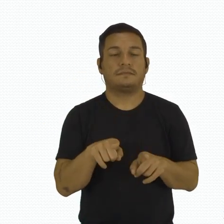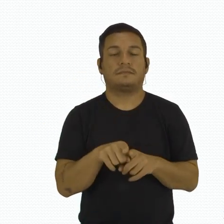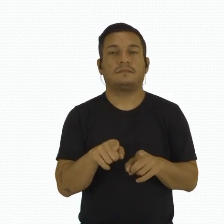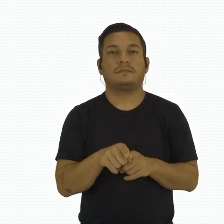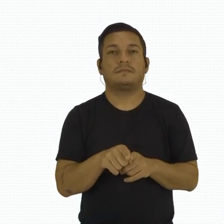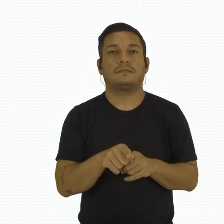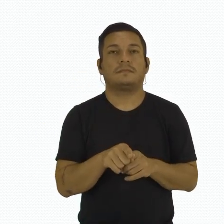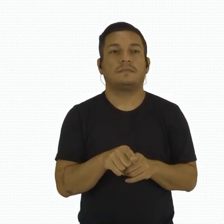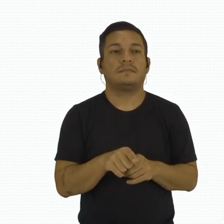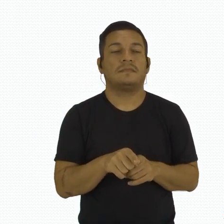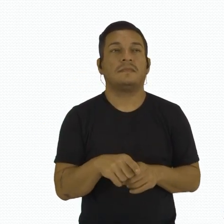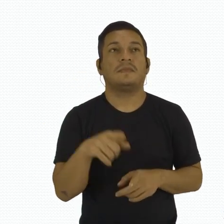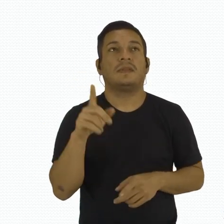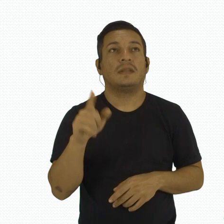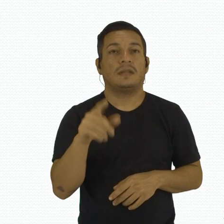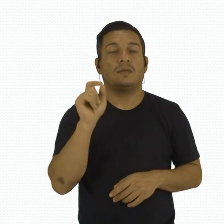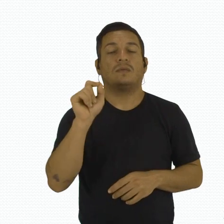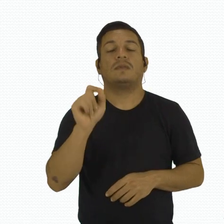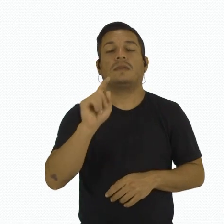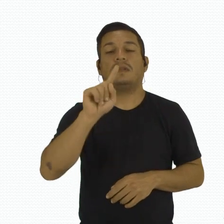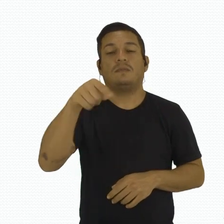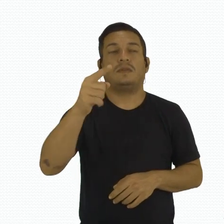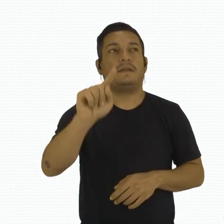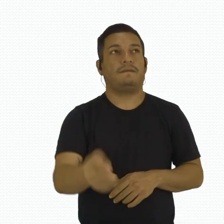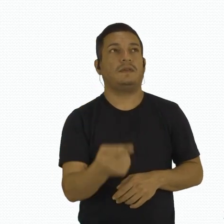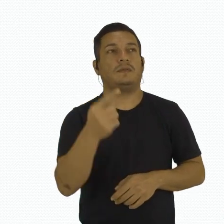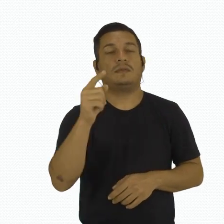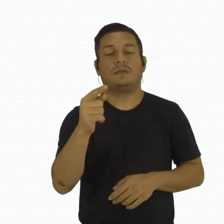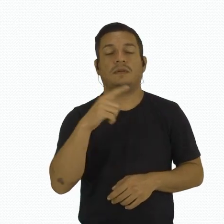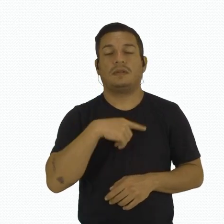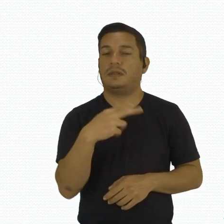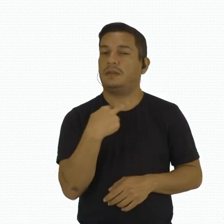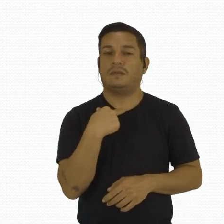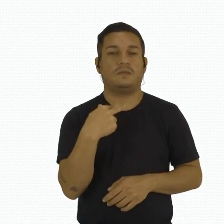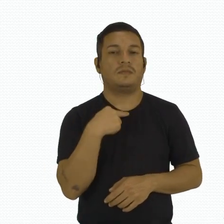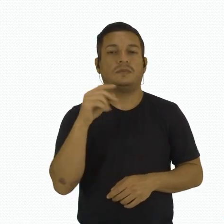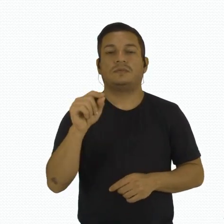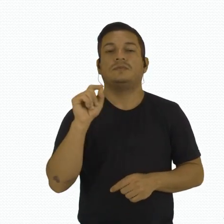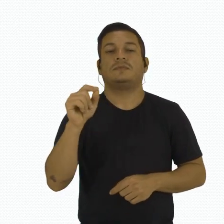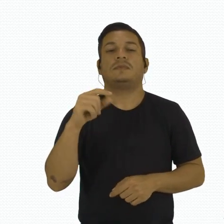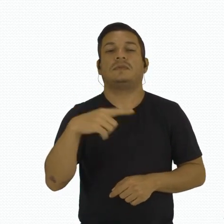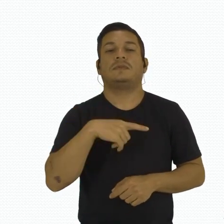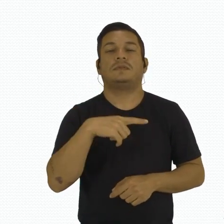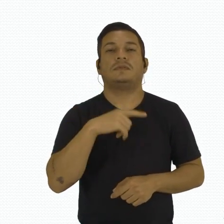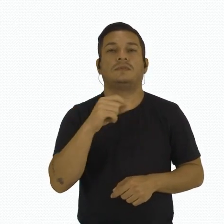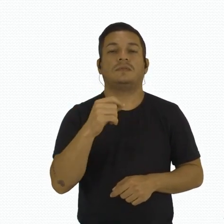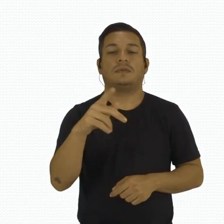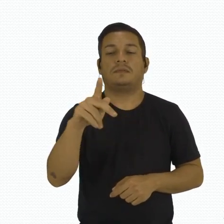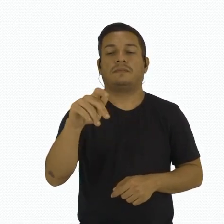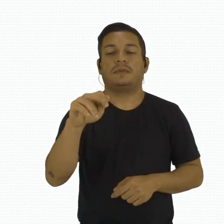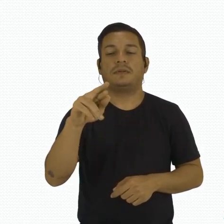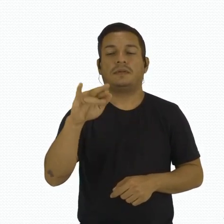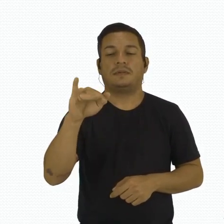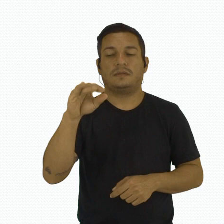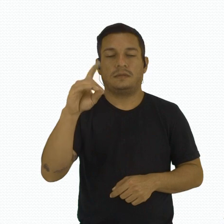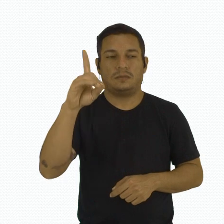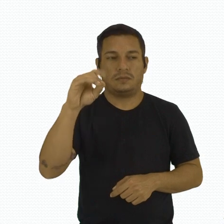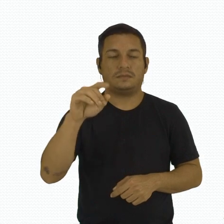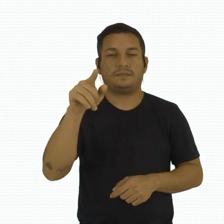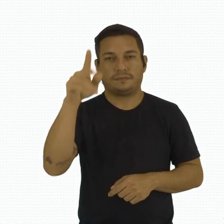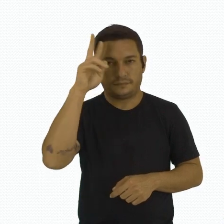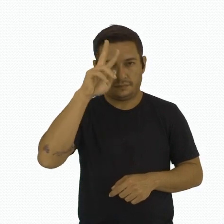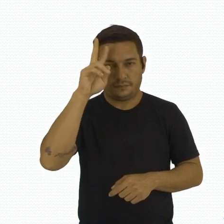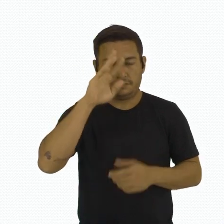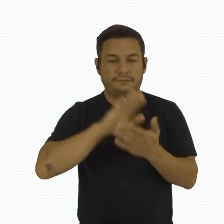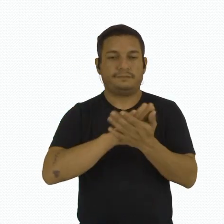decimal infinito, as casas decimais após a vírgula não podem se comportar como um período. Caso você não